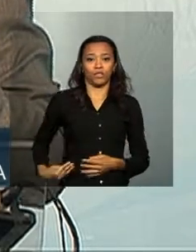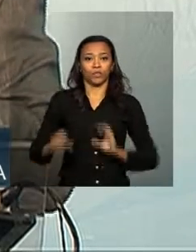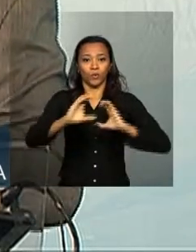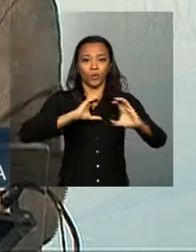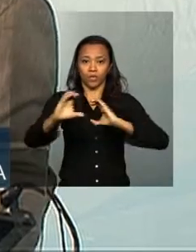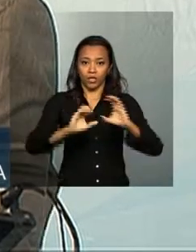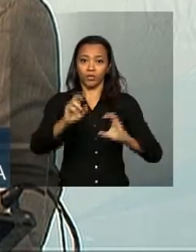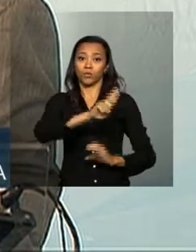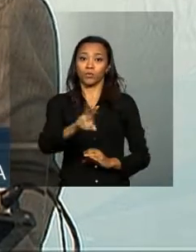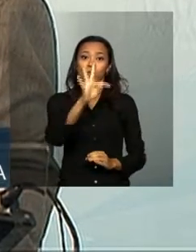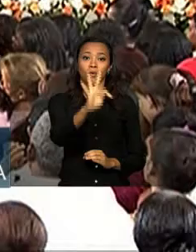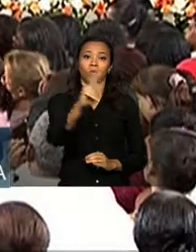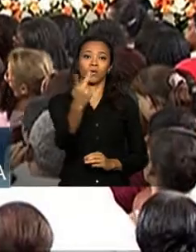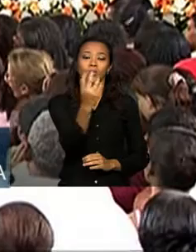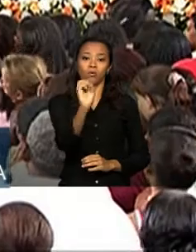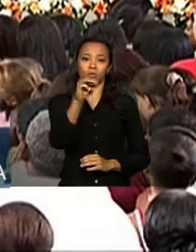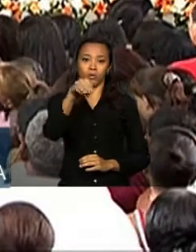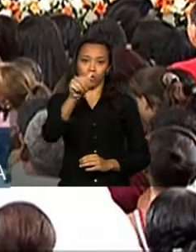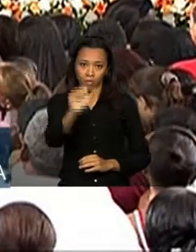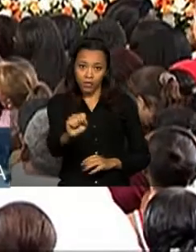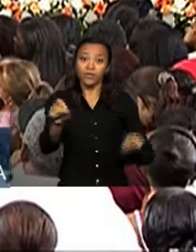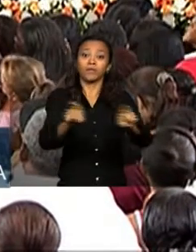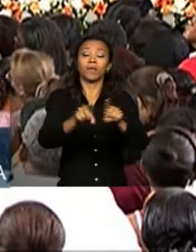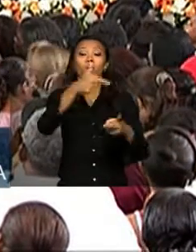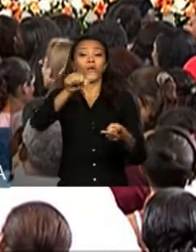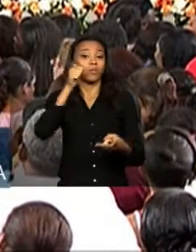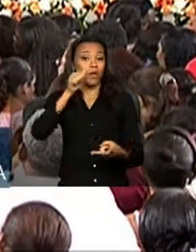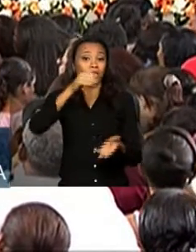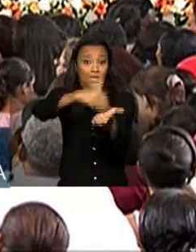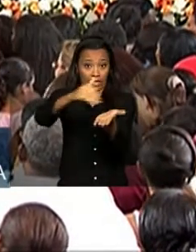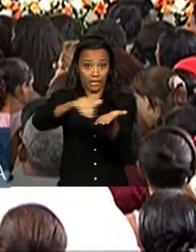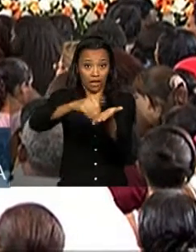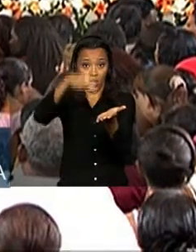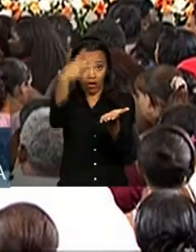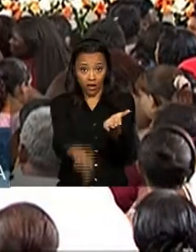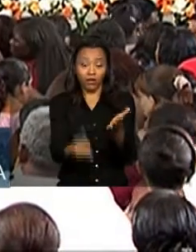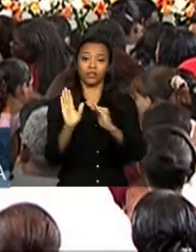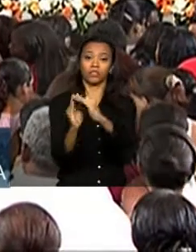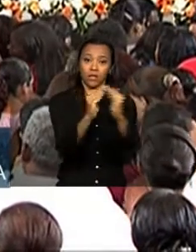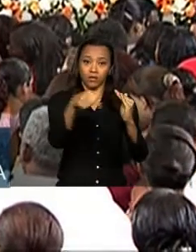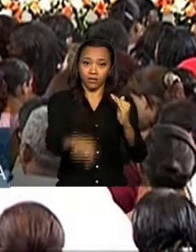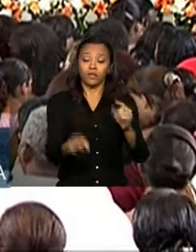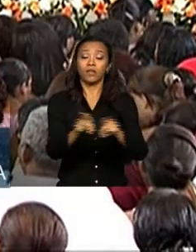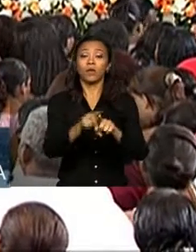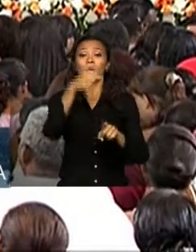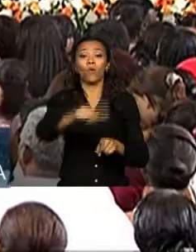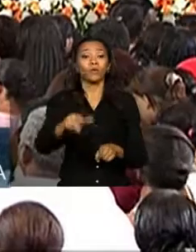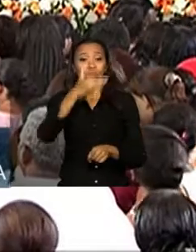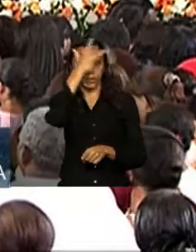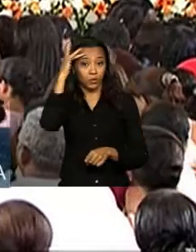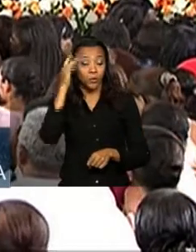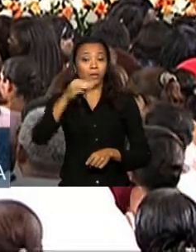a Inês Magalhães, nossa secretária nacional de Habitação, a Miriam Belchior,